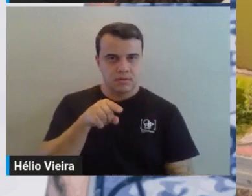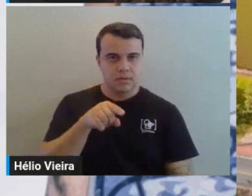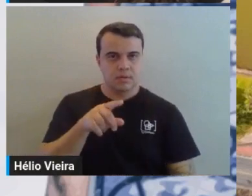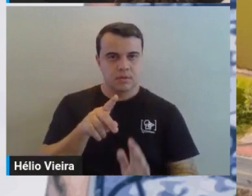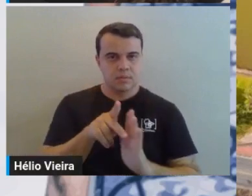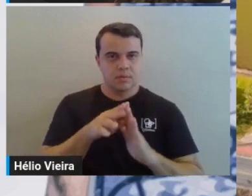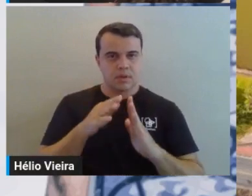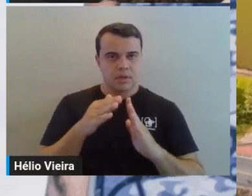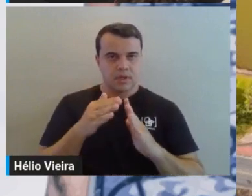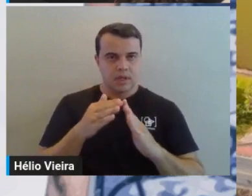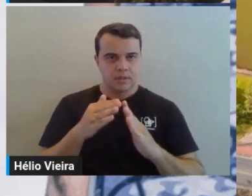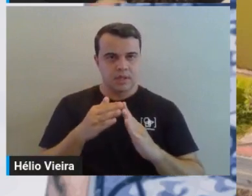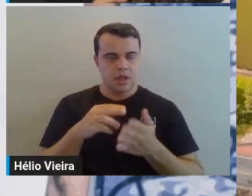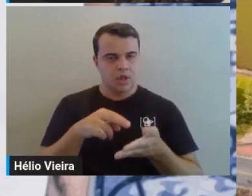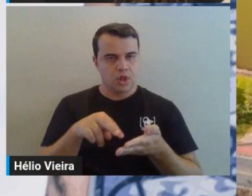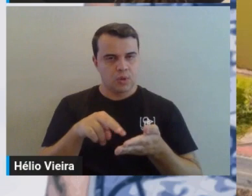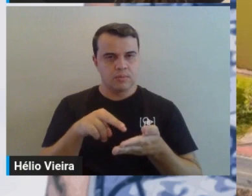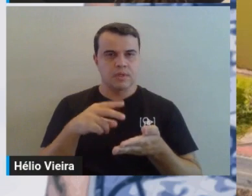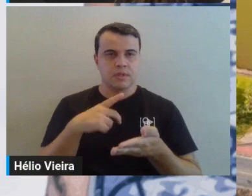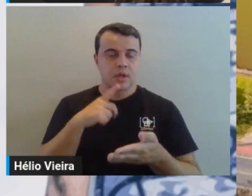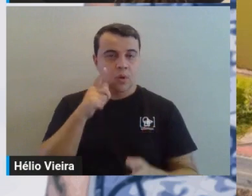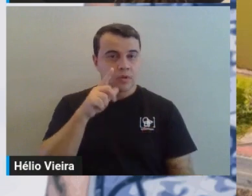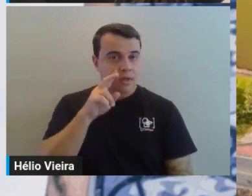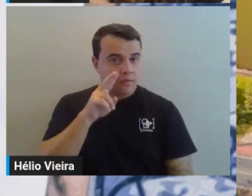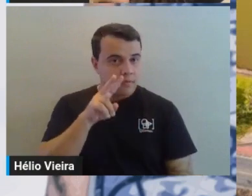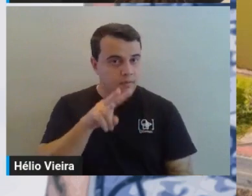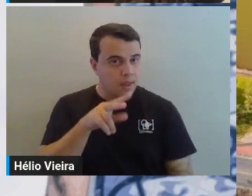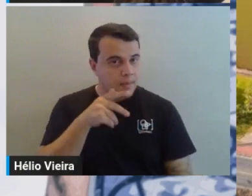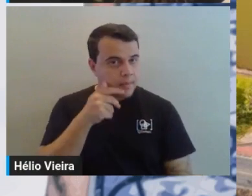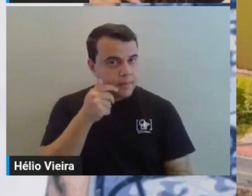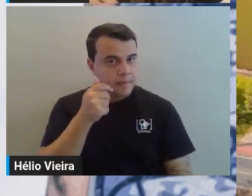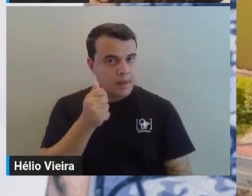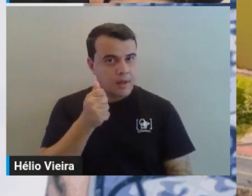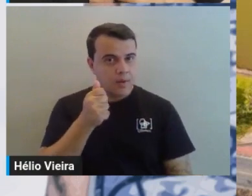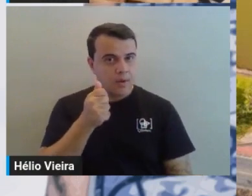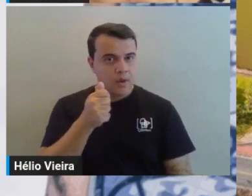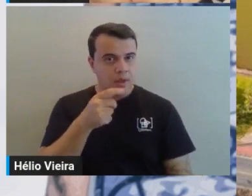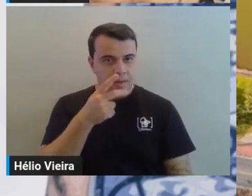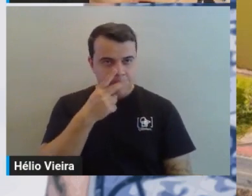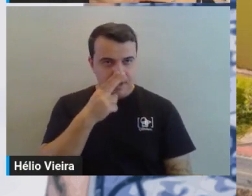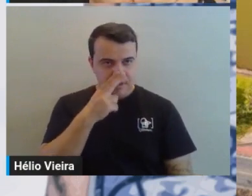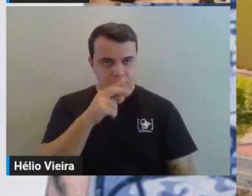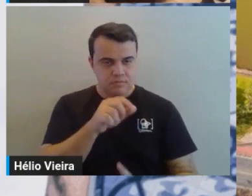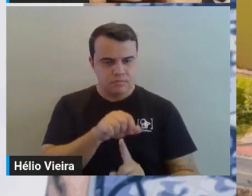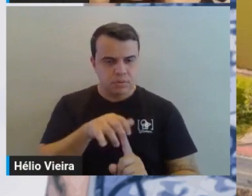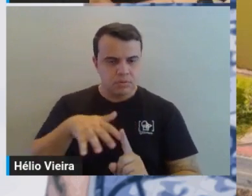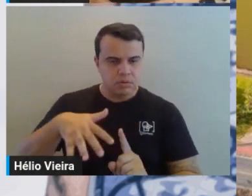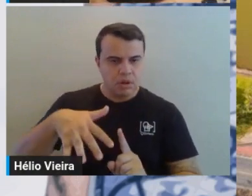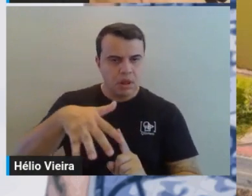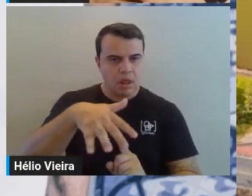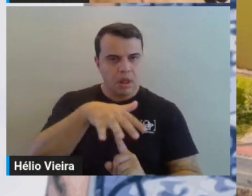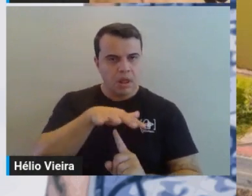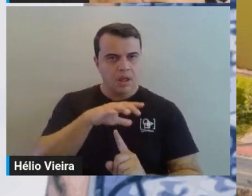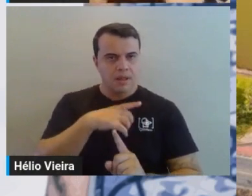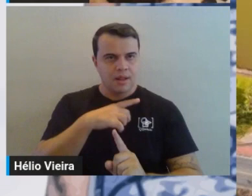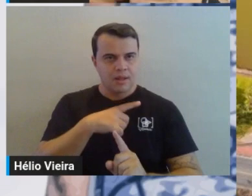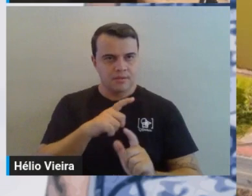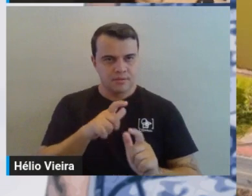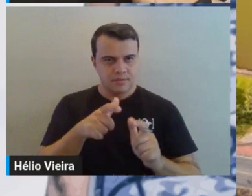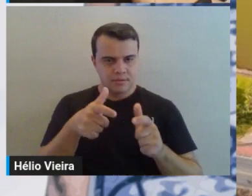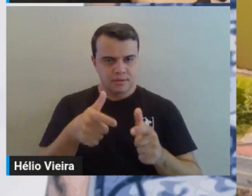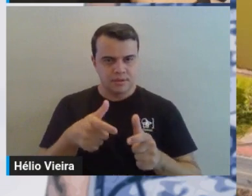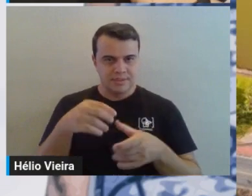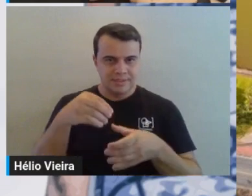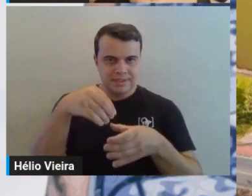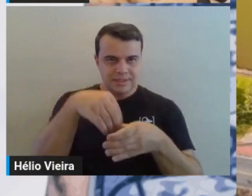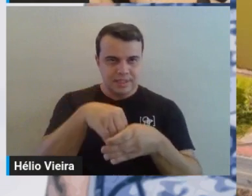da Casa do Baile, e aqui a gente consegue ver melhor esse equipamento que está dentro da lagoa, né?